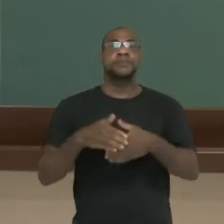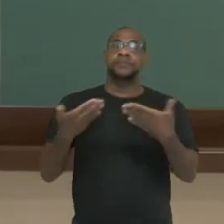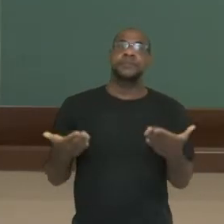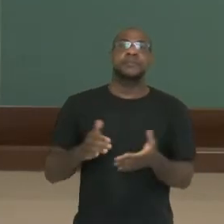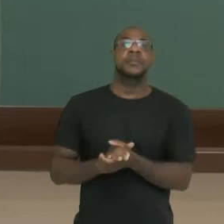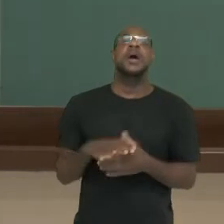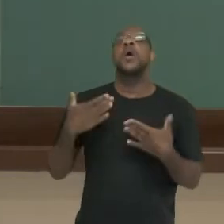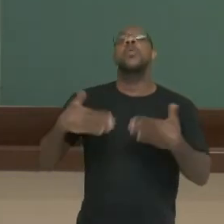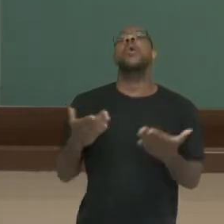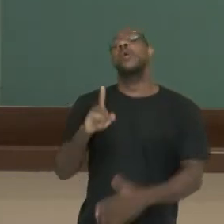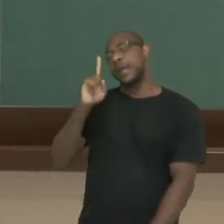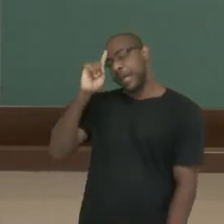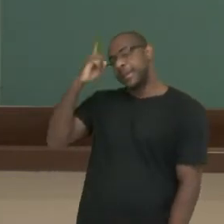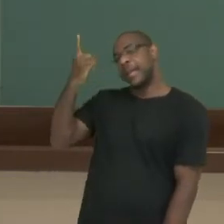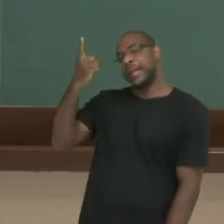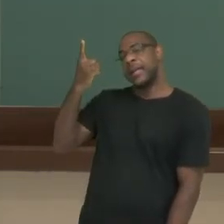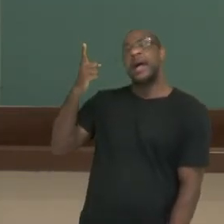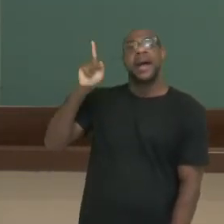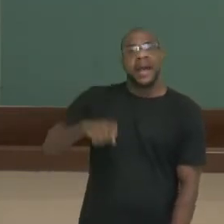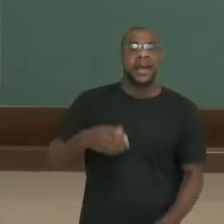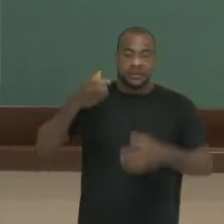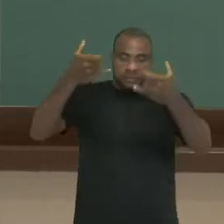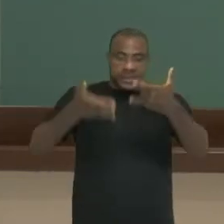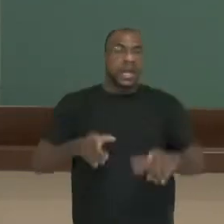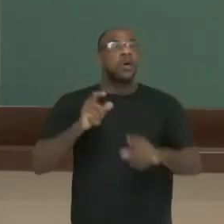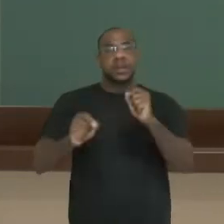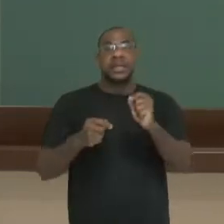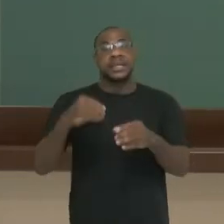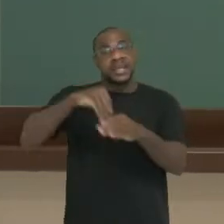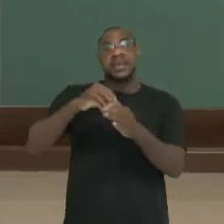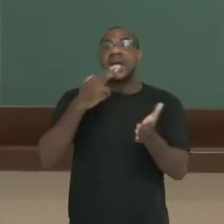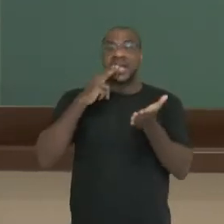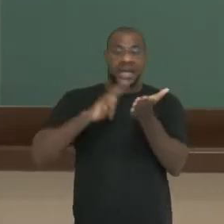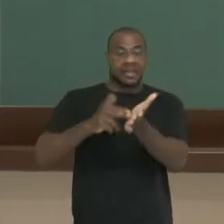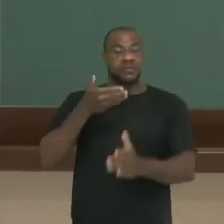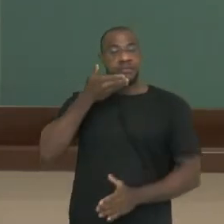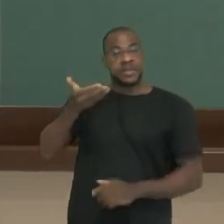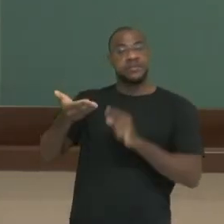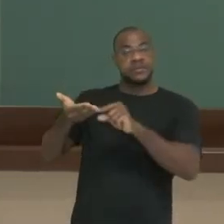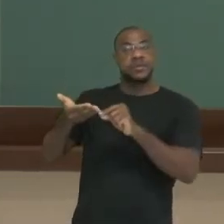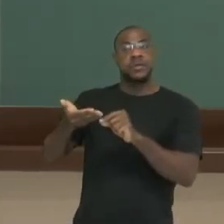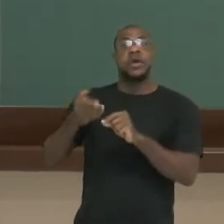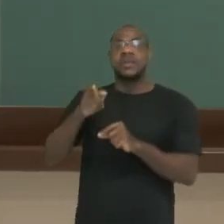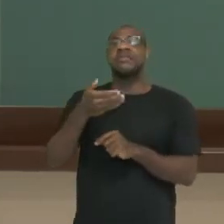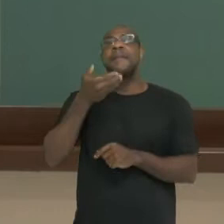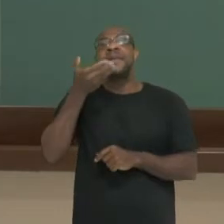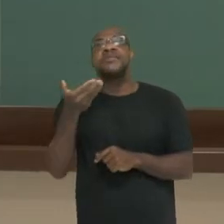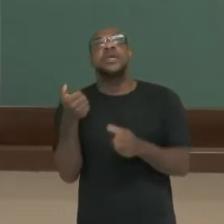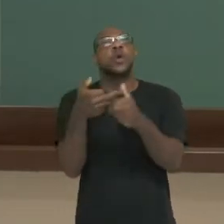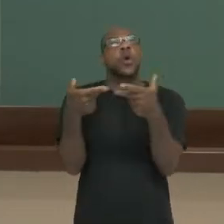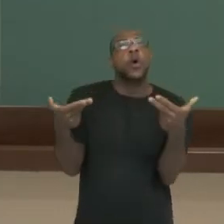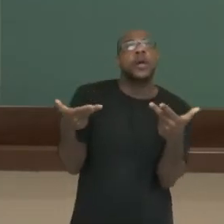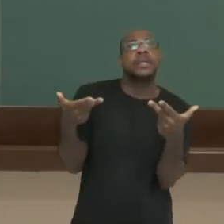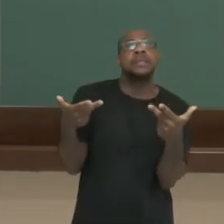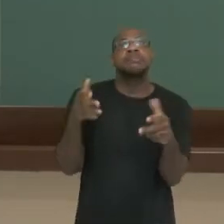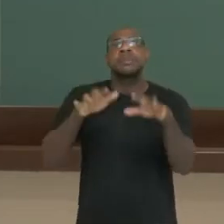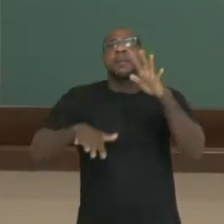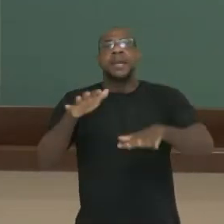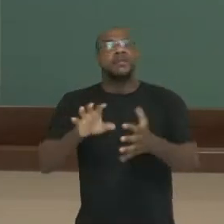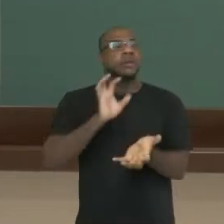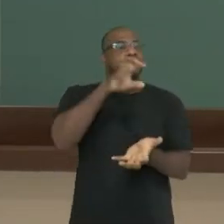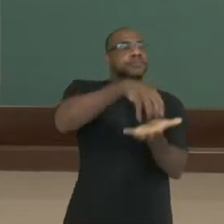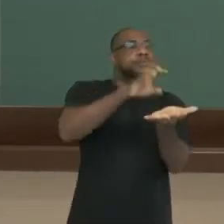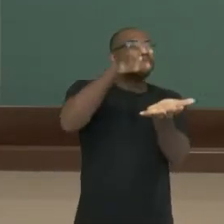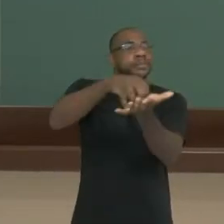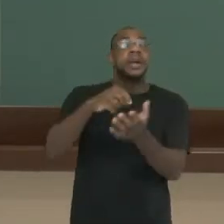qual que é a ideia aqui? É dizer que numa carta de solicitação, como você vai solicitar algo de um determinado setor, ao